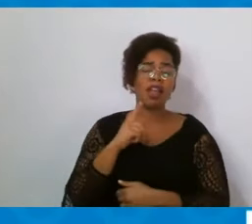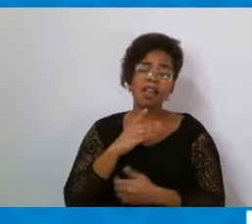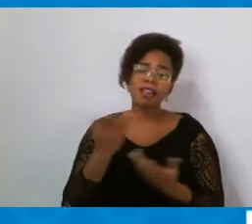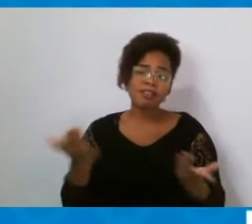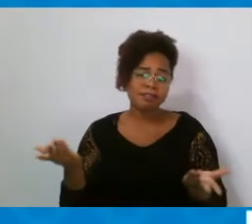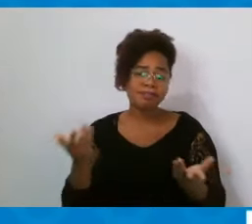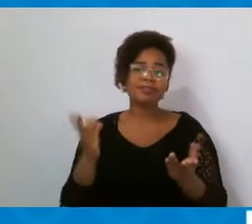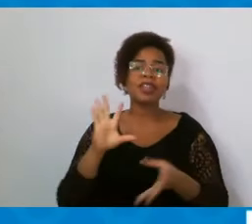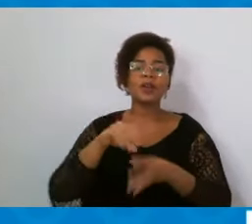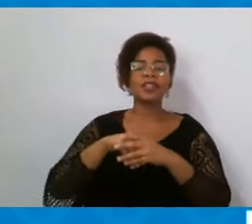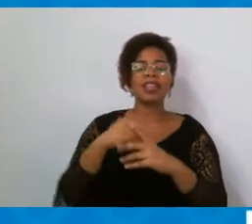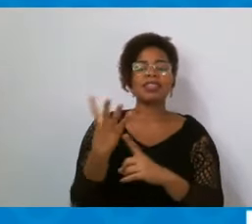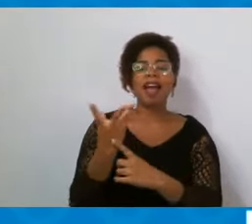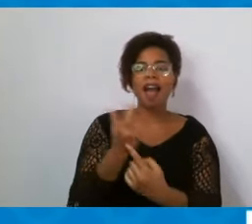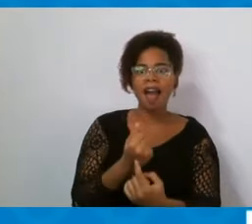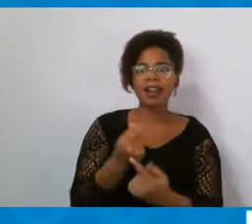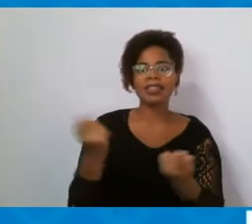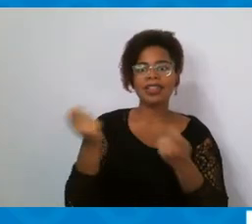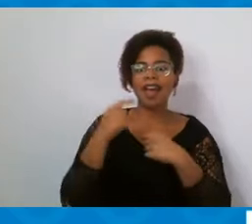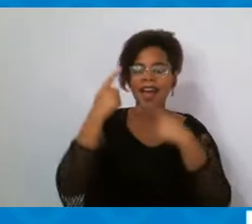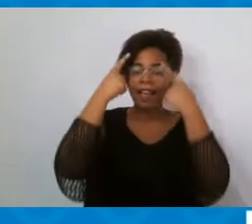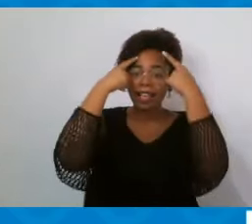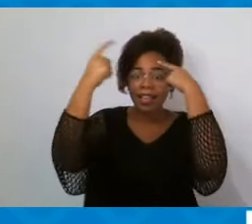também, gente. Veja,